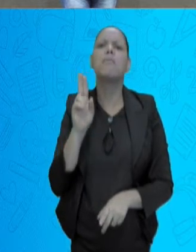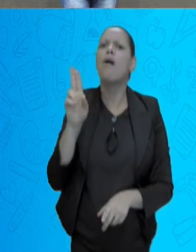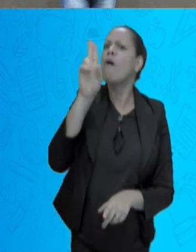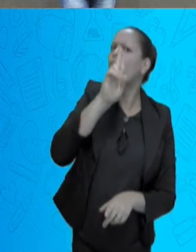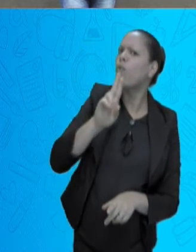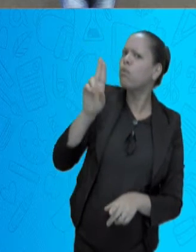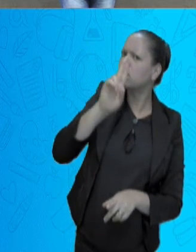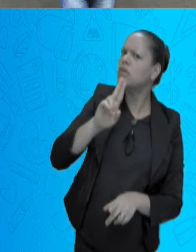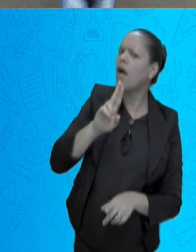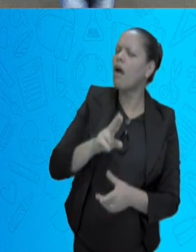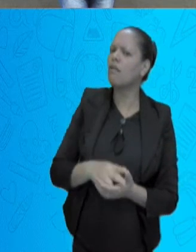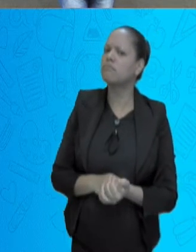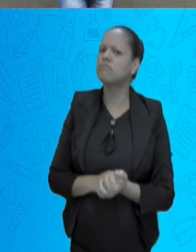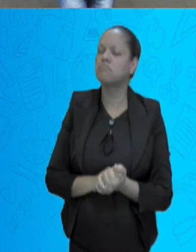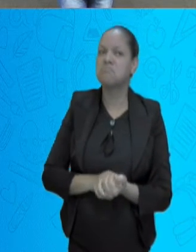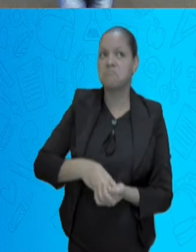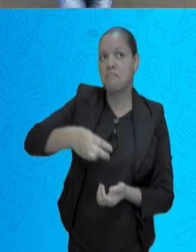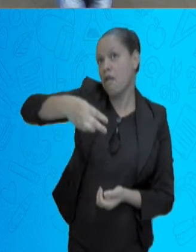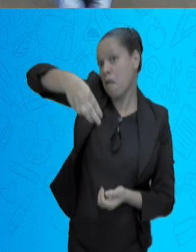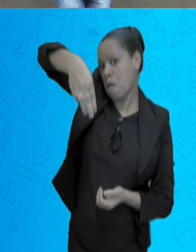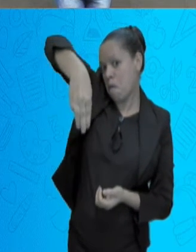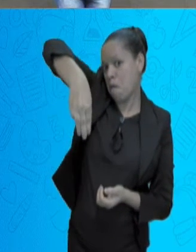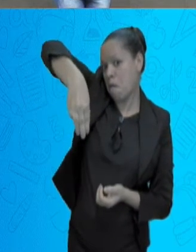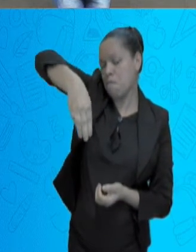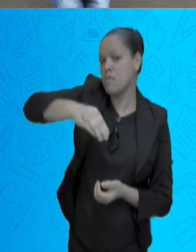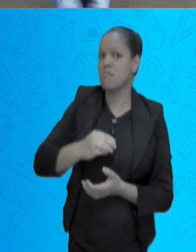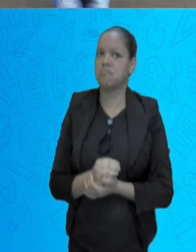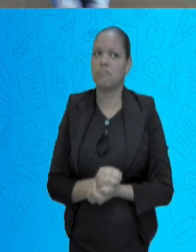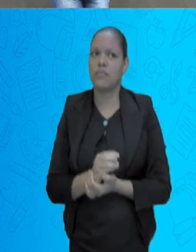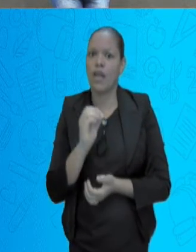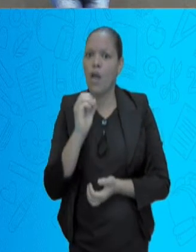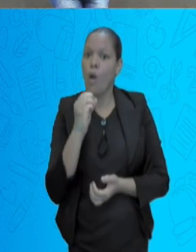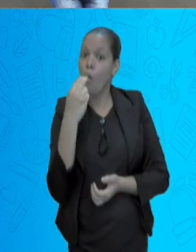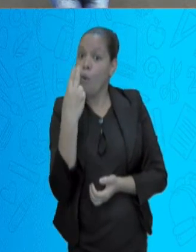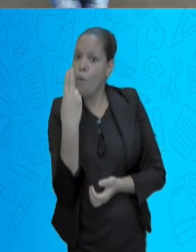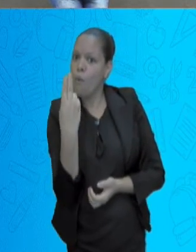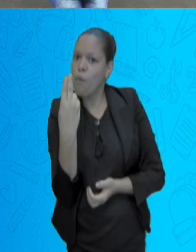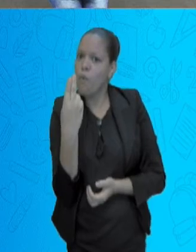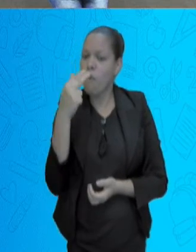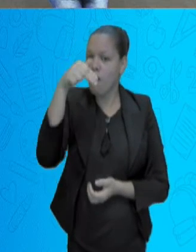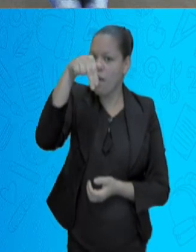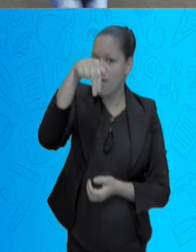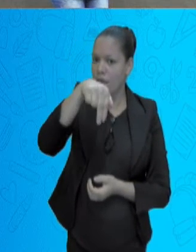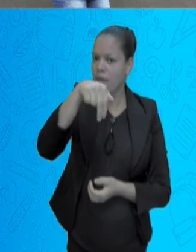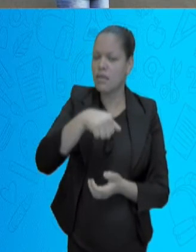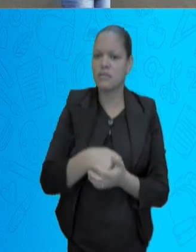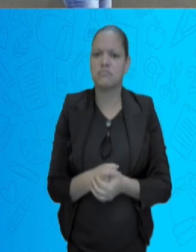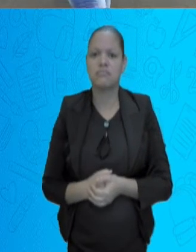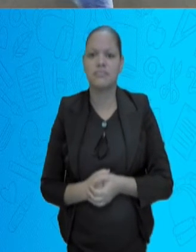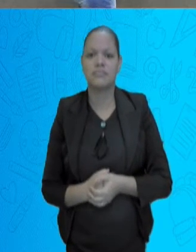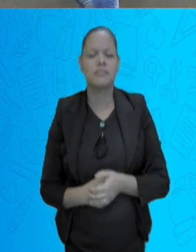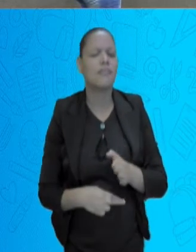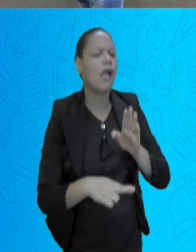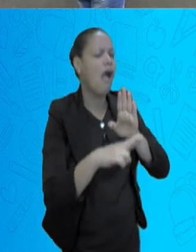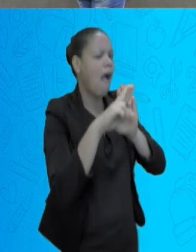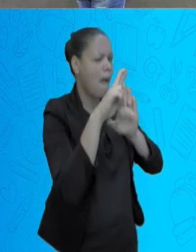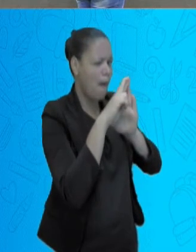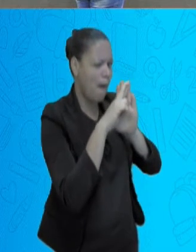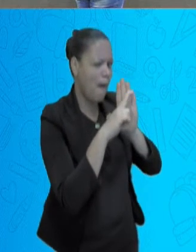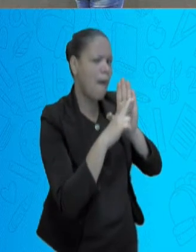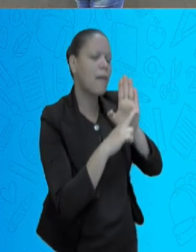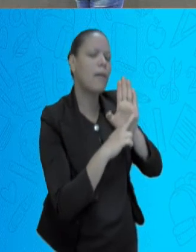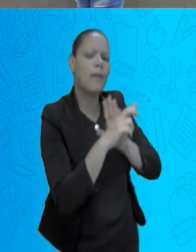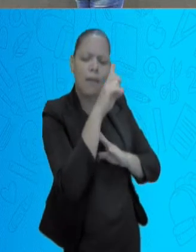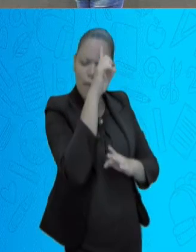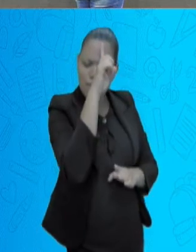que eu devo usar M antes de P e B e no final de palavras, aqui